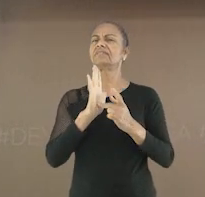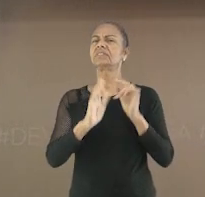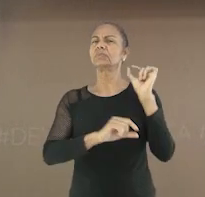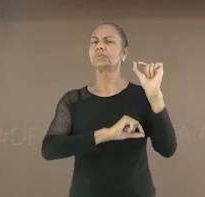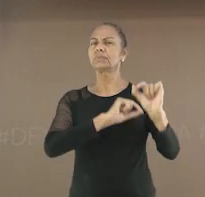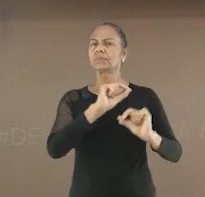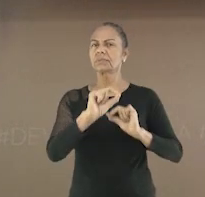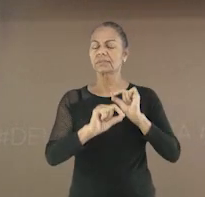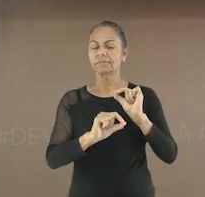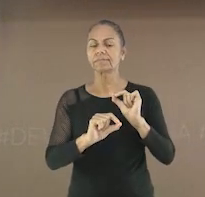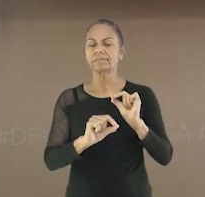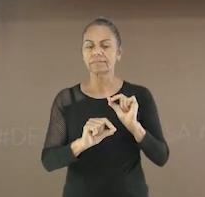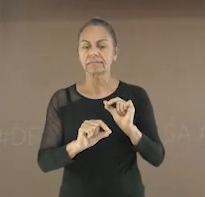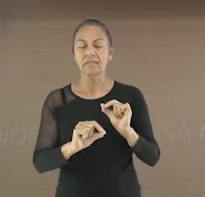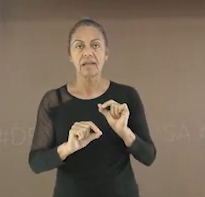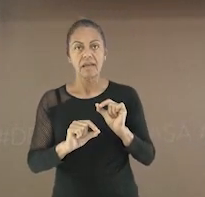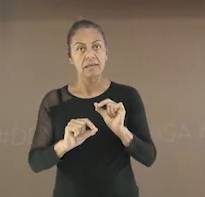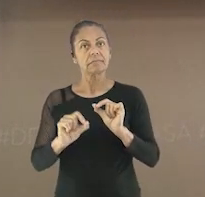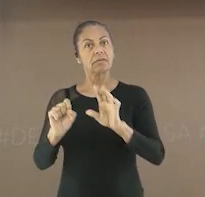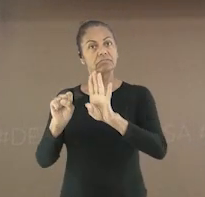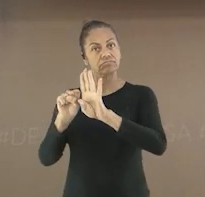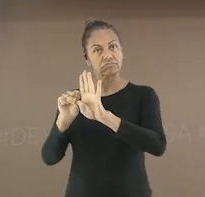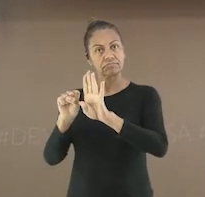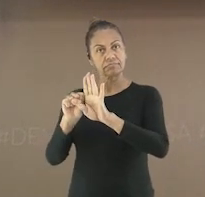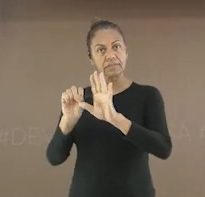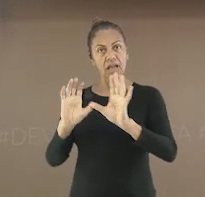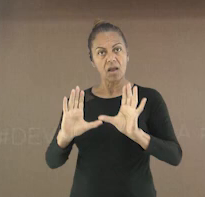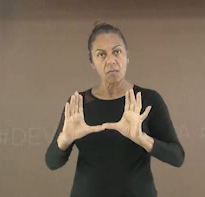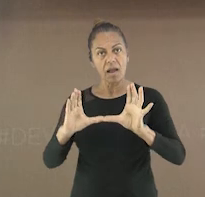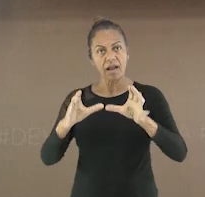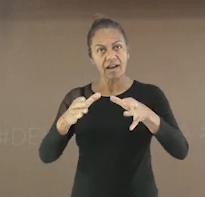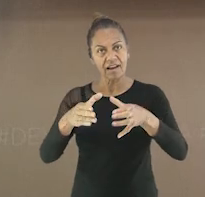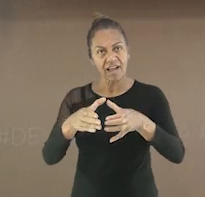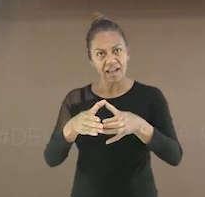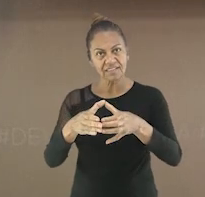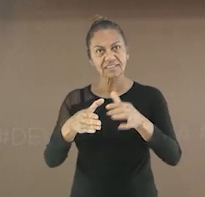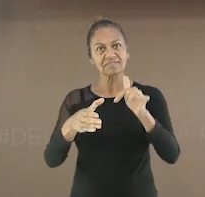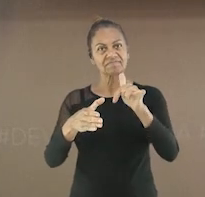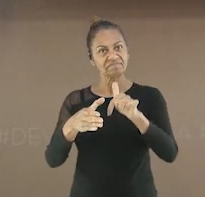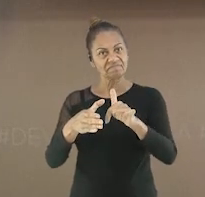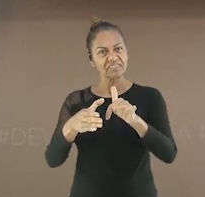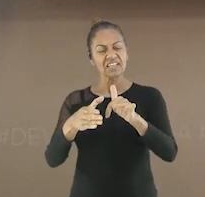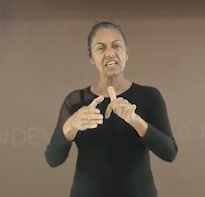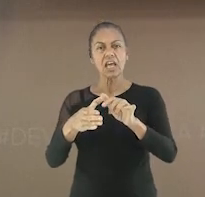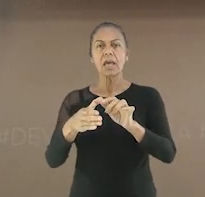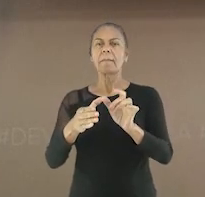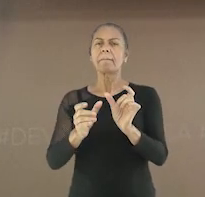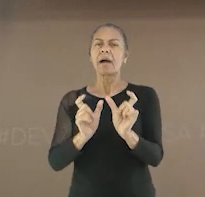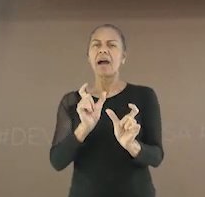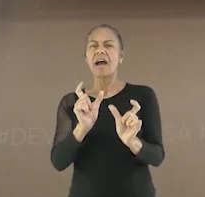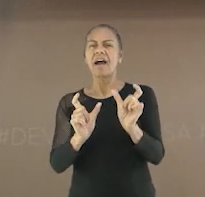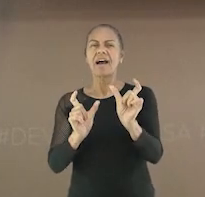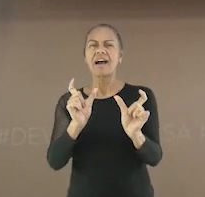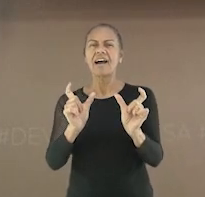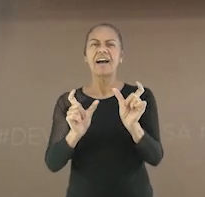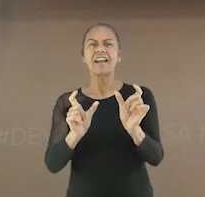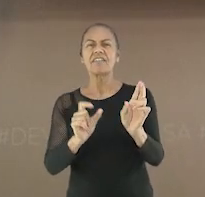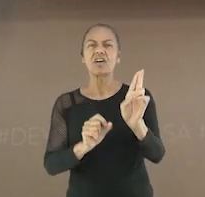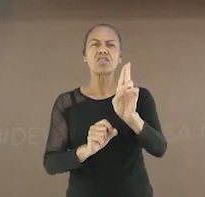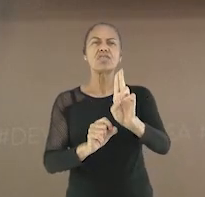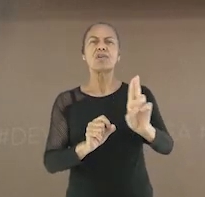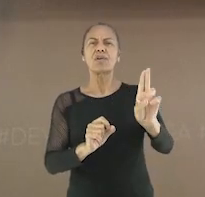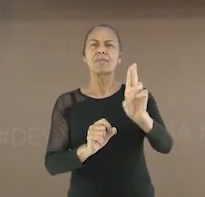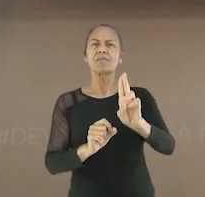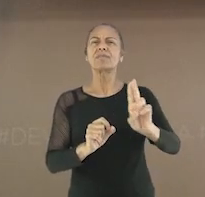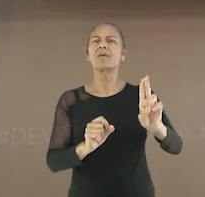O substantivo é a classe de palavras que nomeia as coisas. Coisa, que coisa? Pode ser